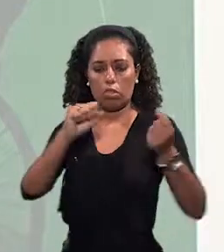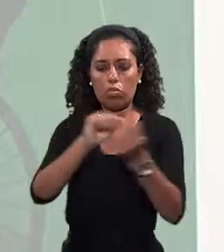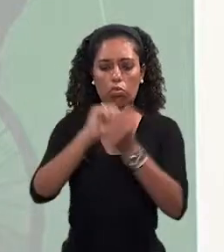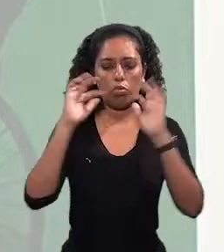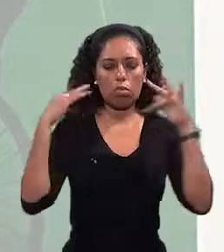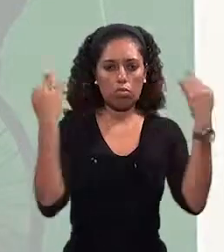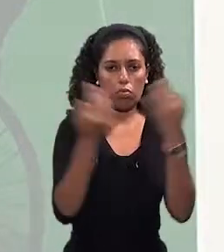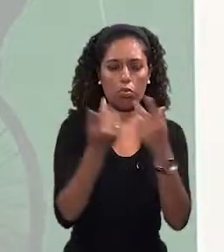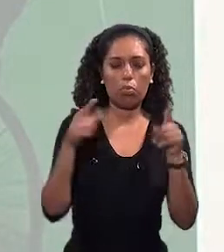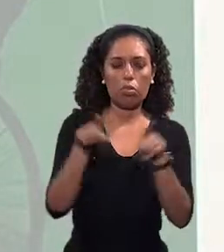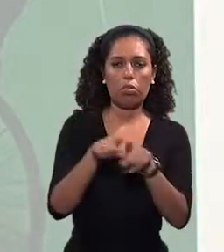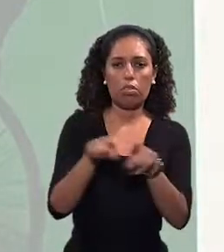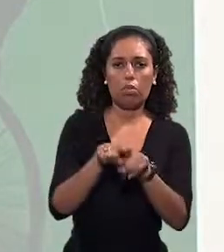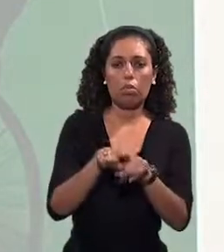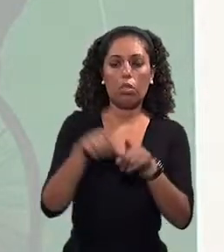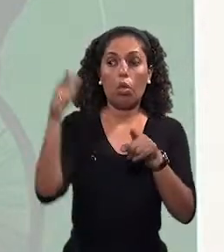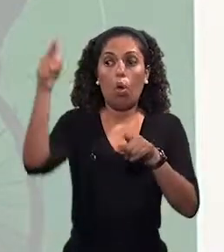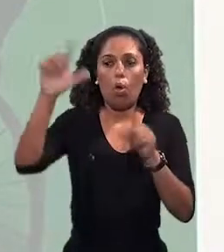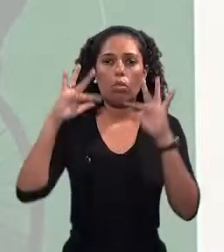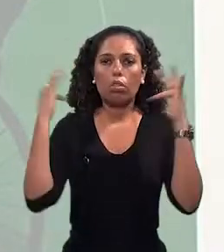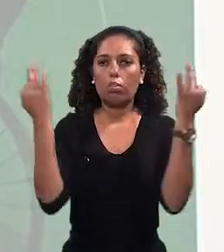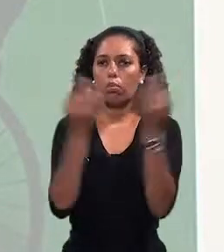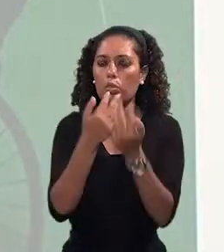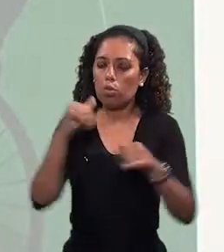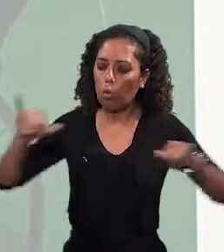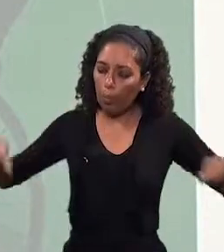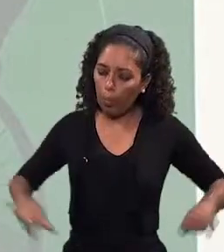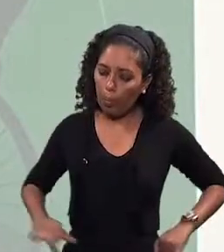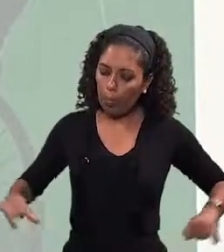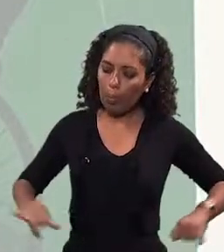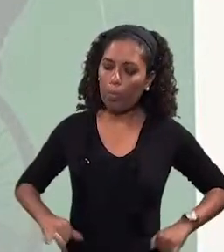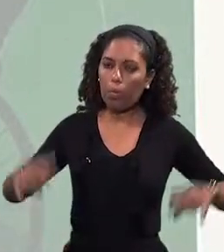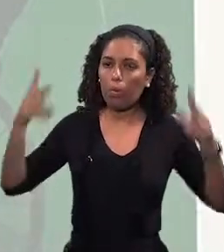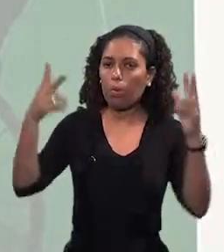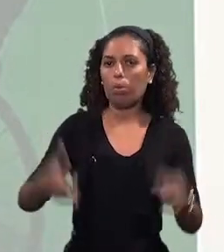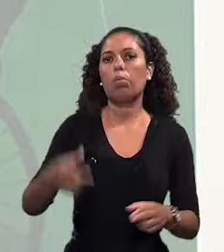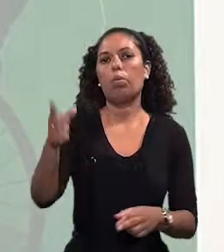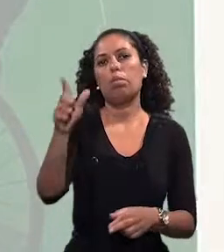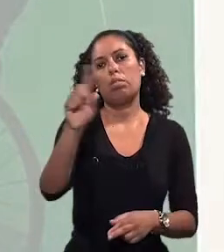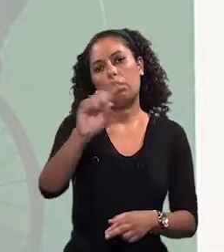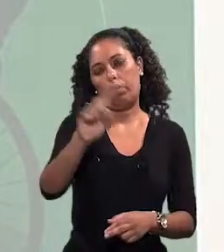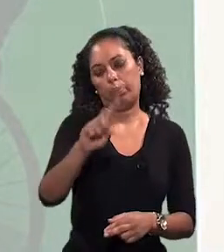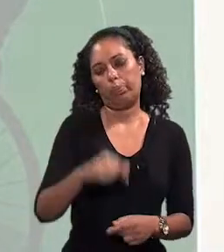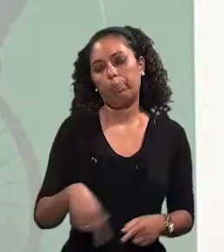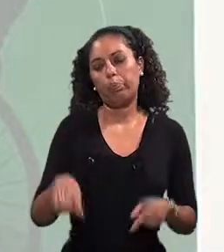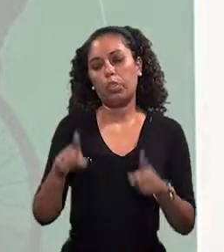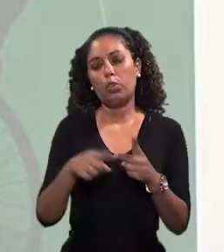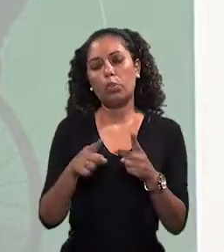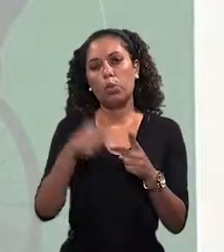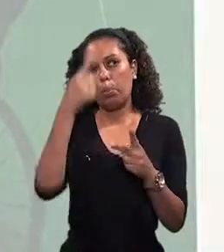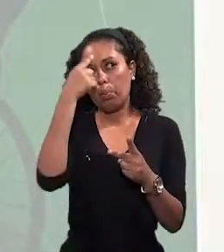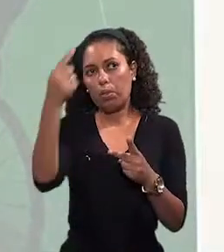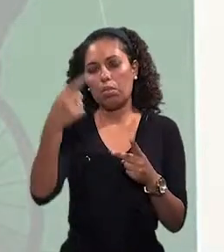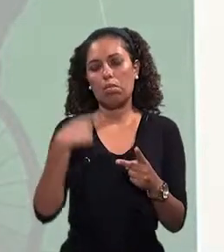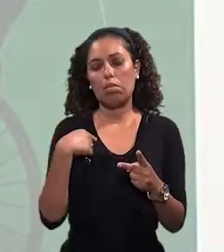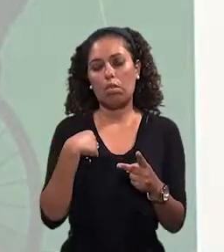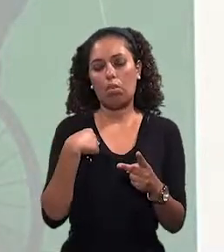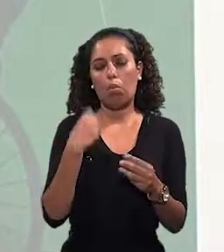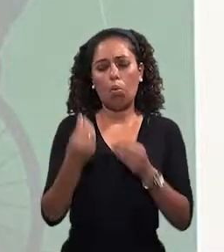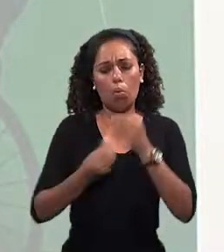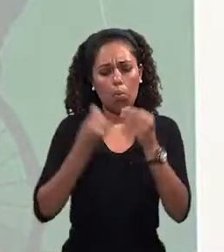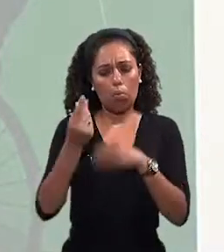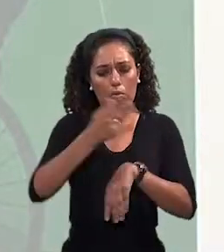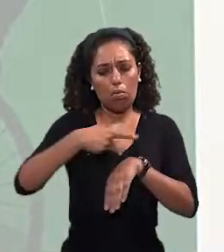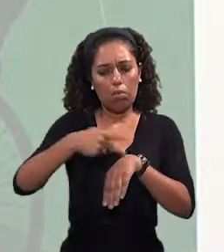famílias, segundo, a que outras famílias não venham a ter o mesmo sofrimento, né? Com certeza. Mas o segundo pensamento foi o seguinte, como